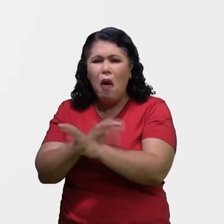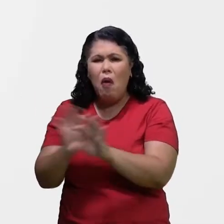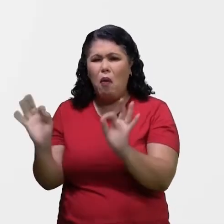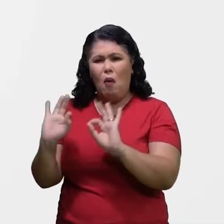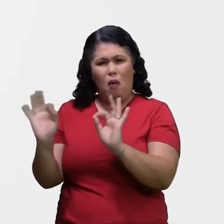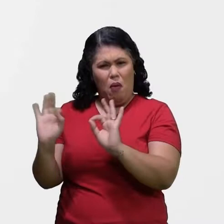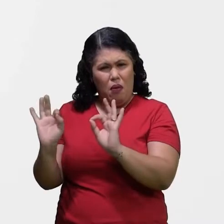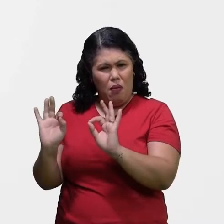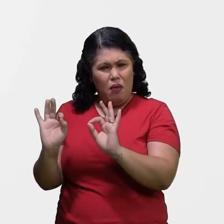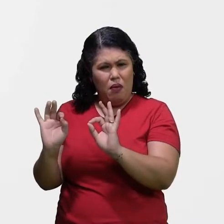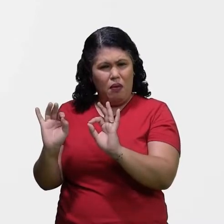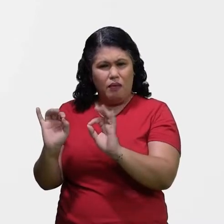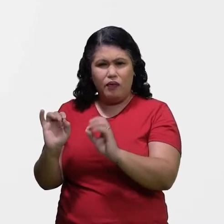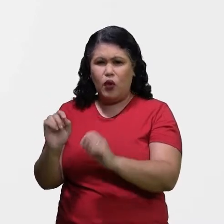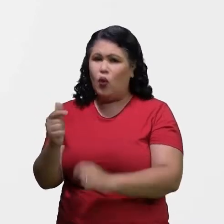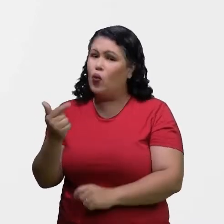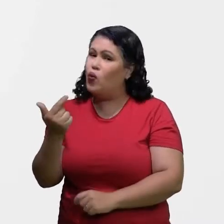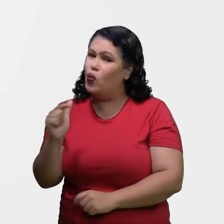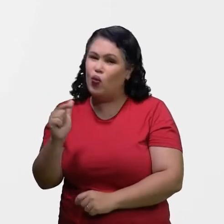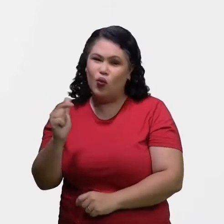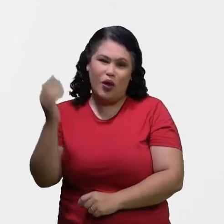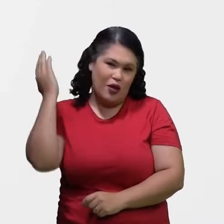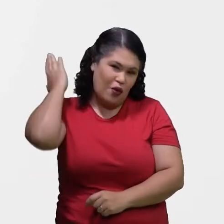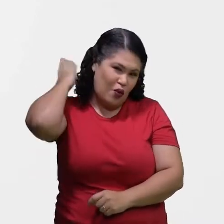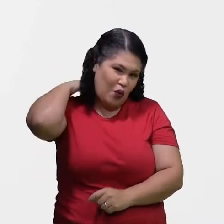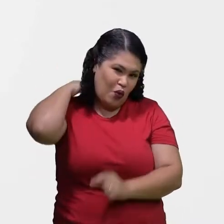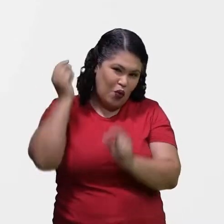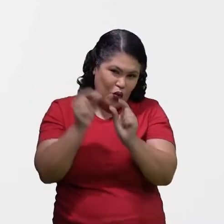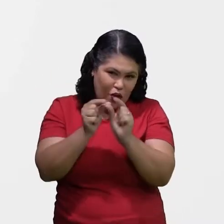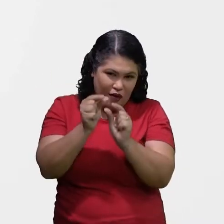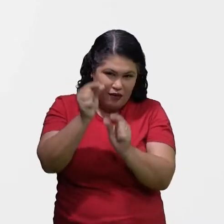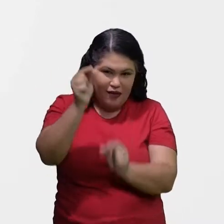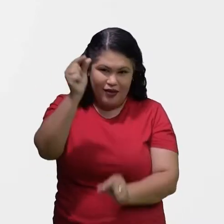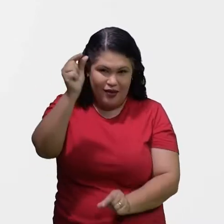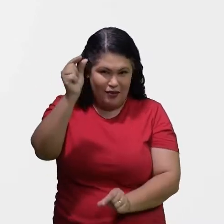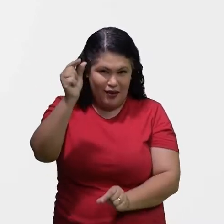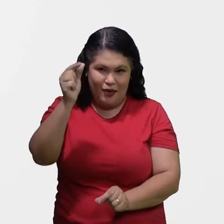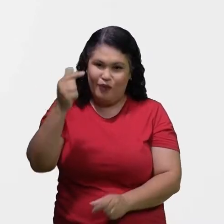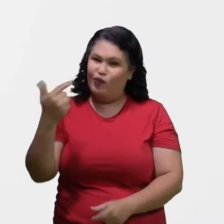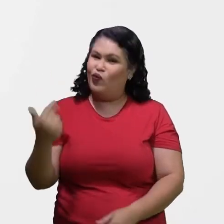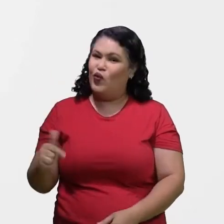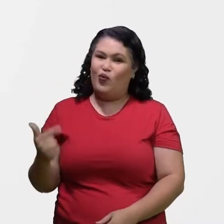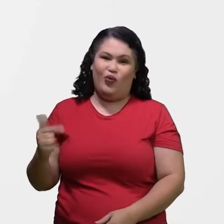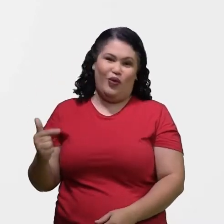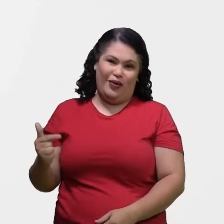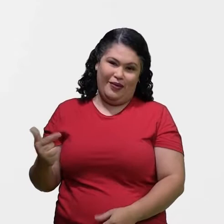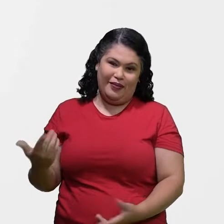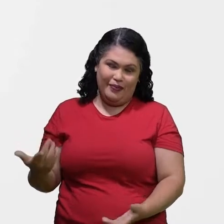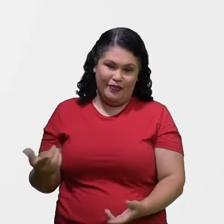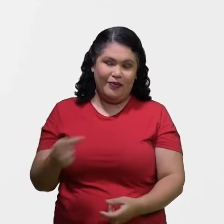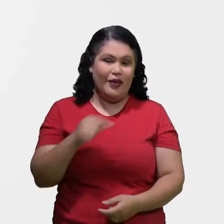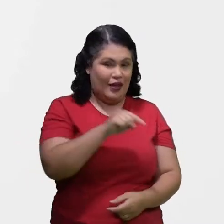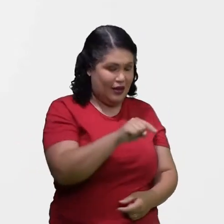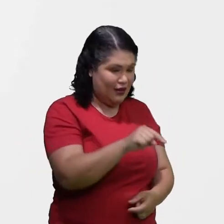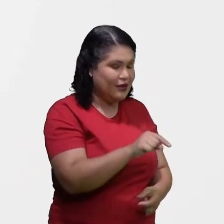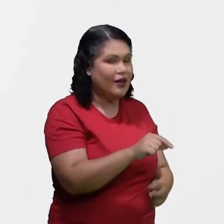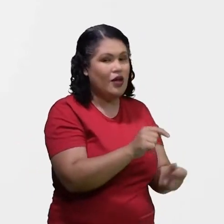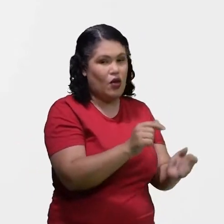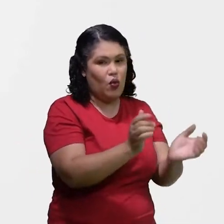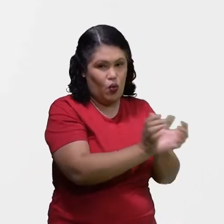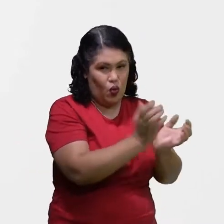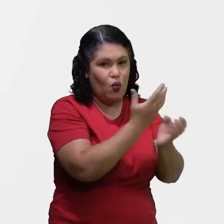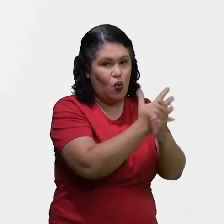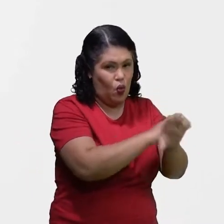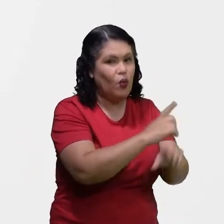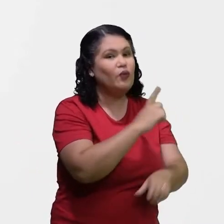Porque são aqueles que não possuem a coluna vertebral, tá bom? Os vertebrados possuem e os invertebrados não